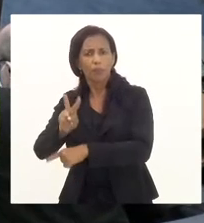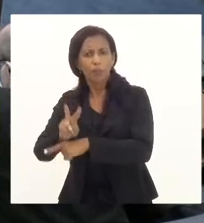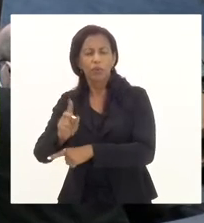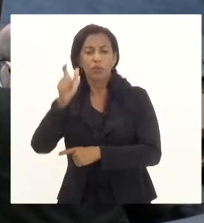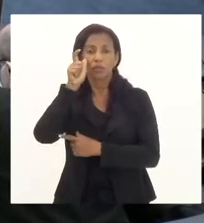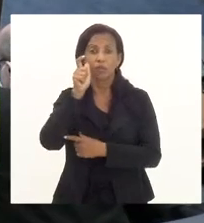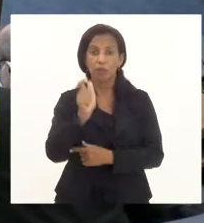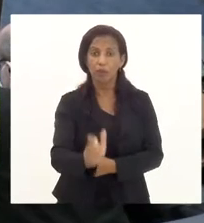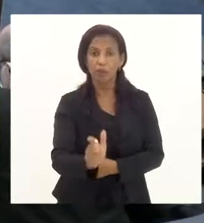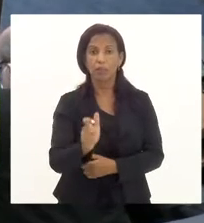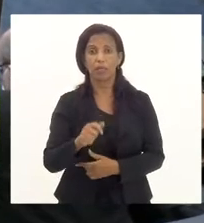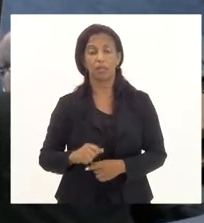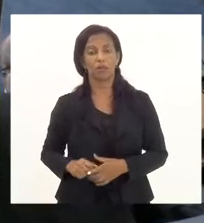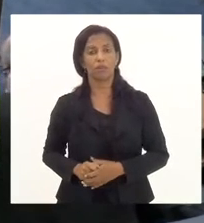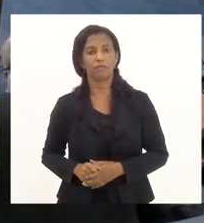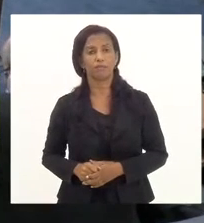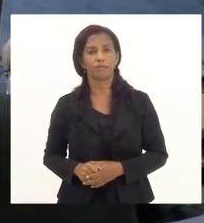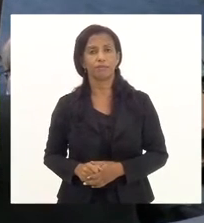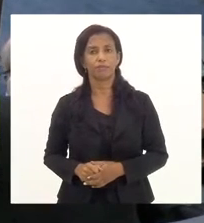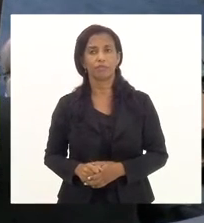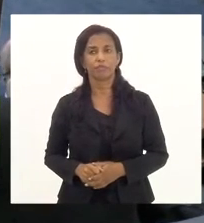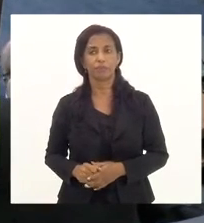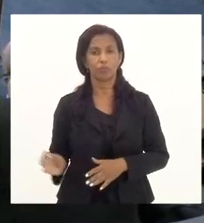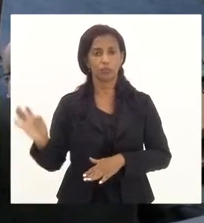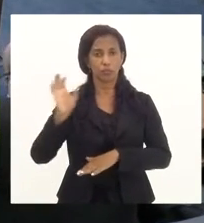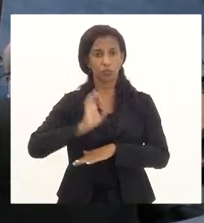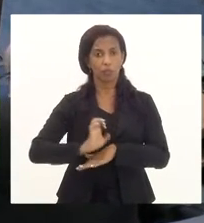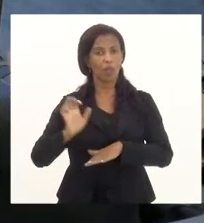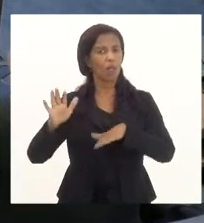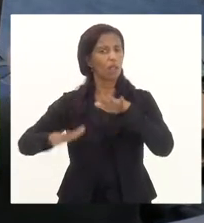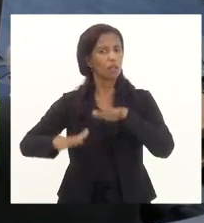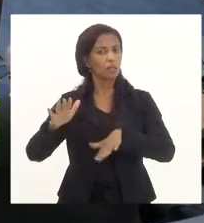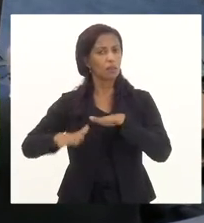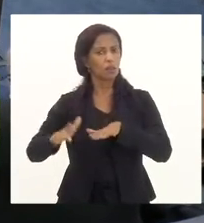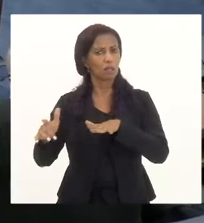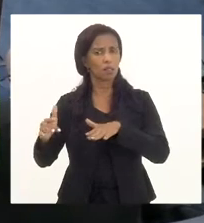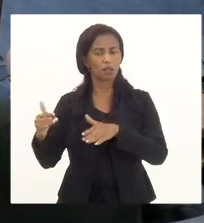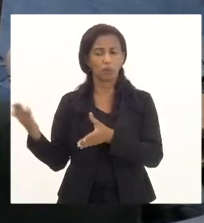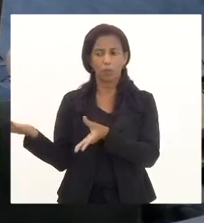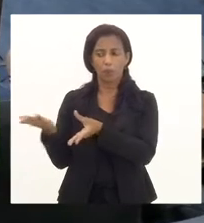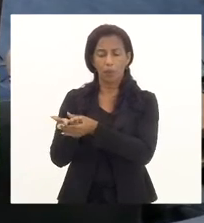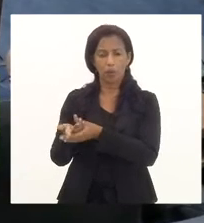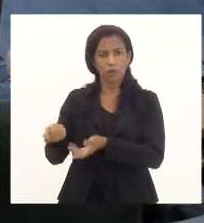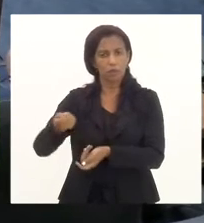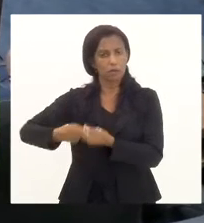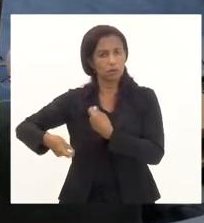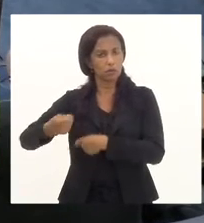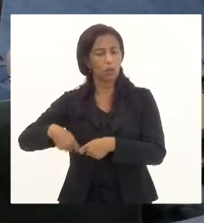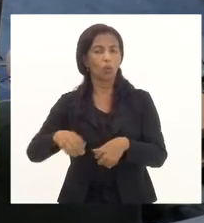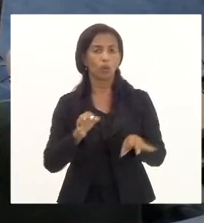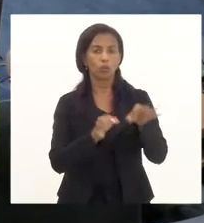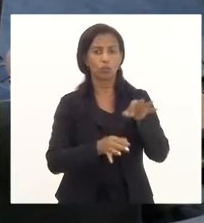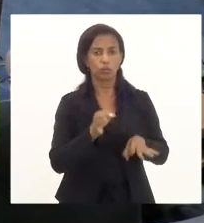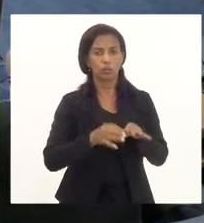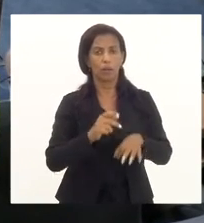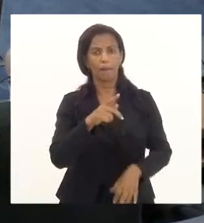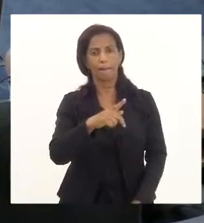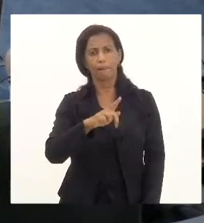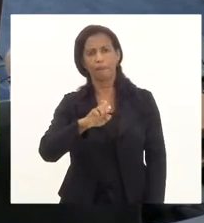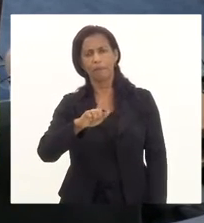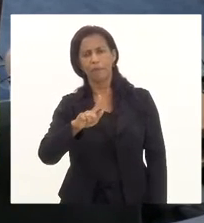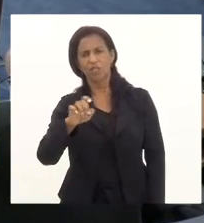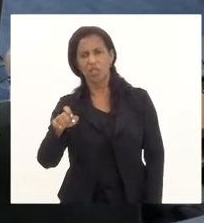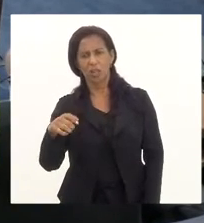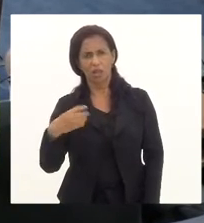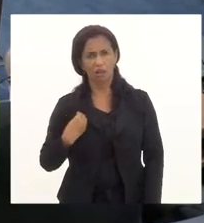então pelos interesses do ente federativo Santo em situações de processos administrativos quanto judiciais a pgr